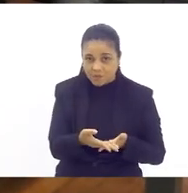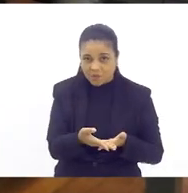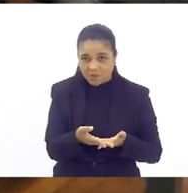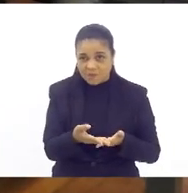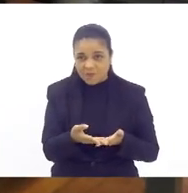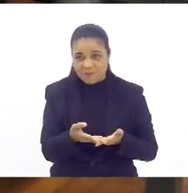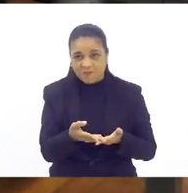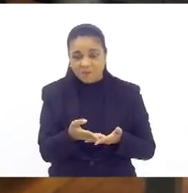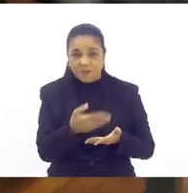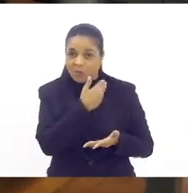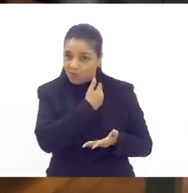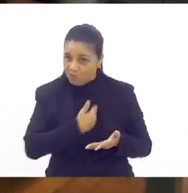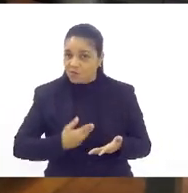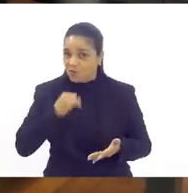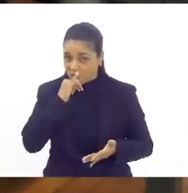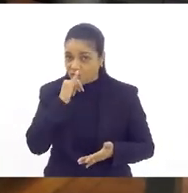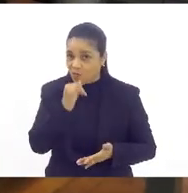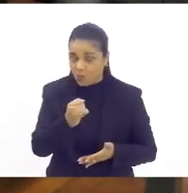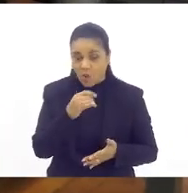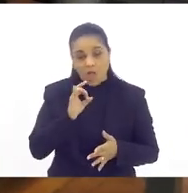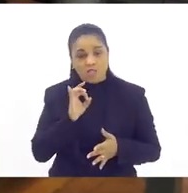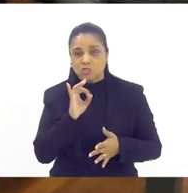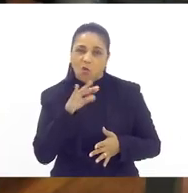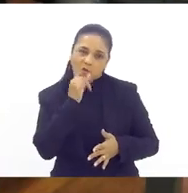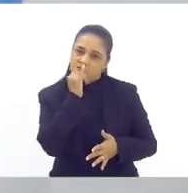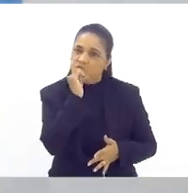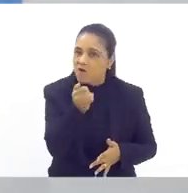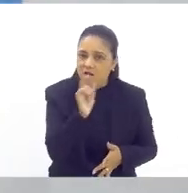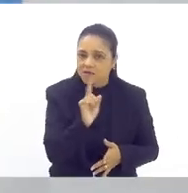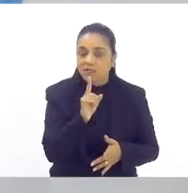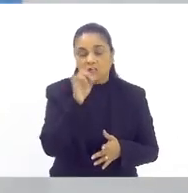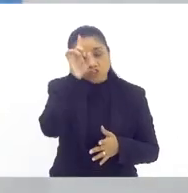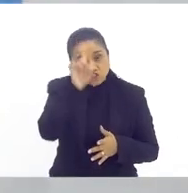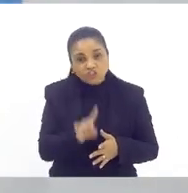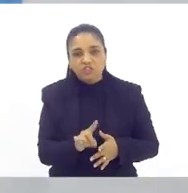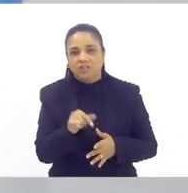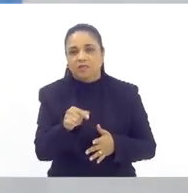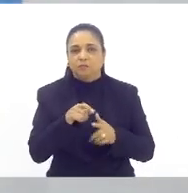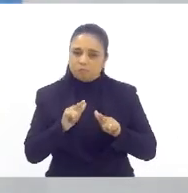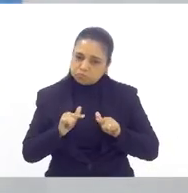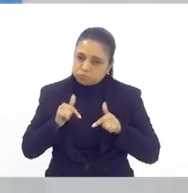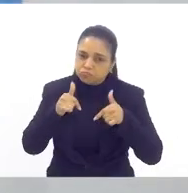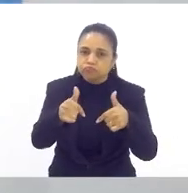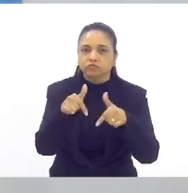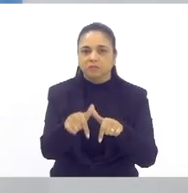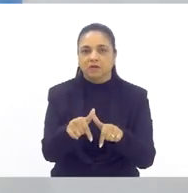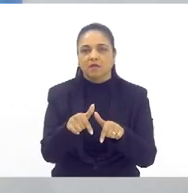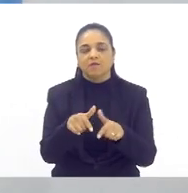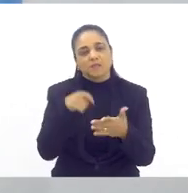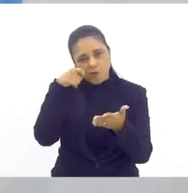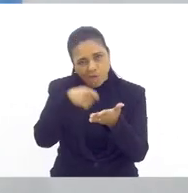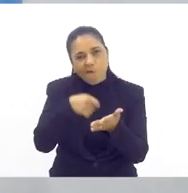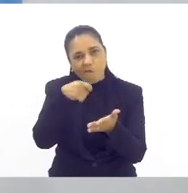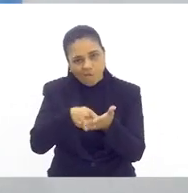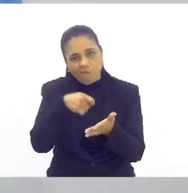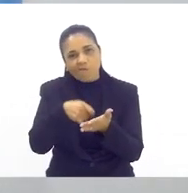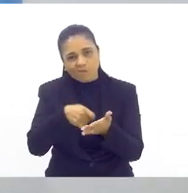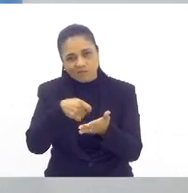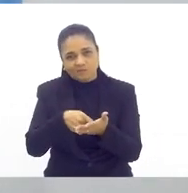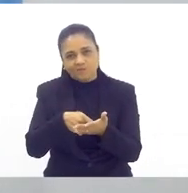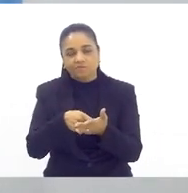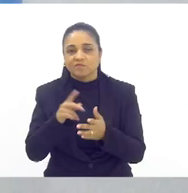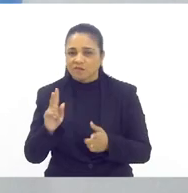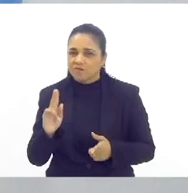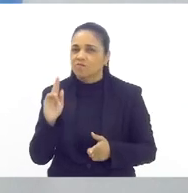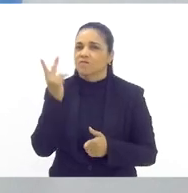quer é só a palavra a gente quer a efetivação desse direito e pode ter certeza que vai haver uma cobrança disso né com